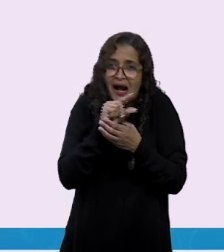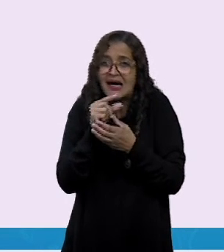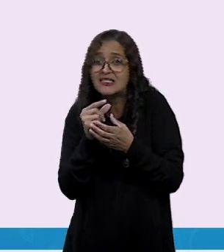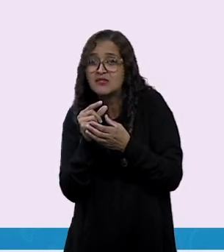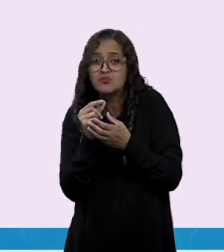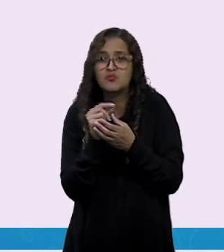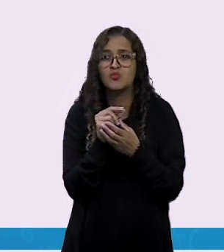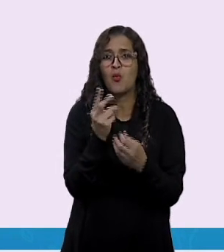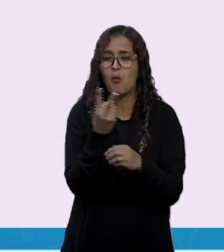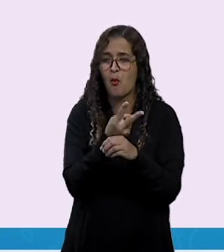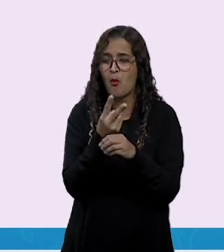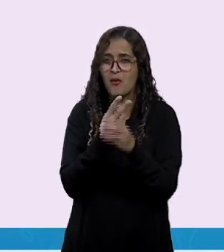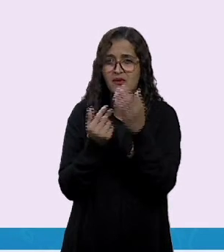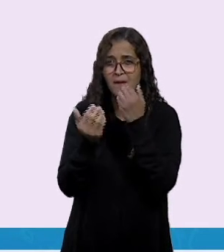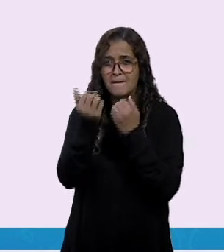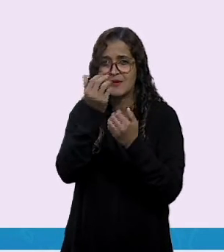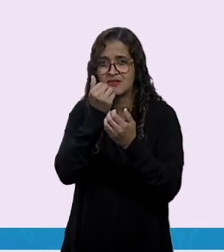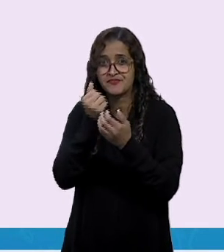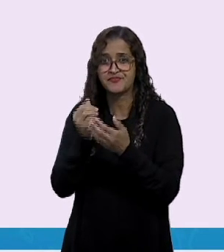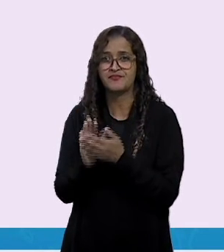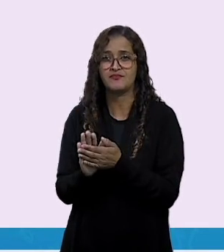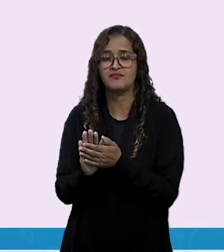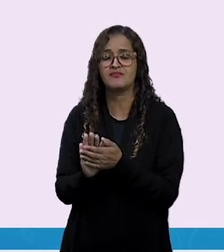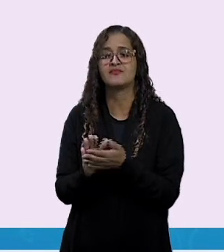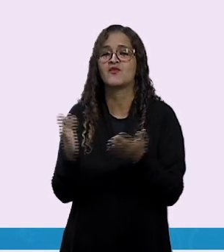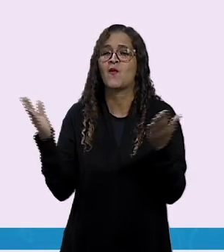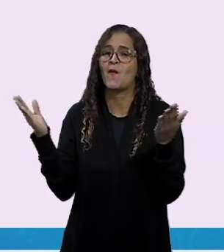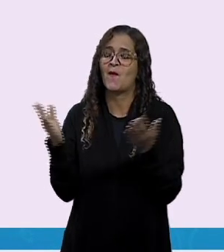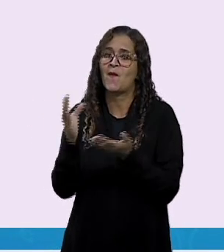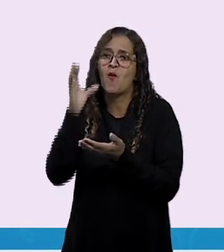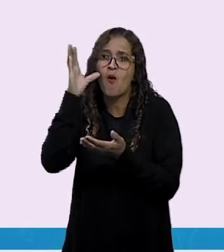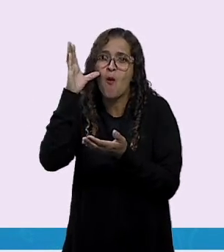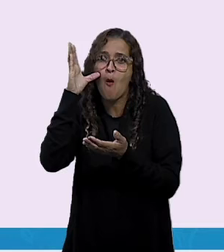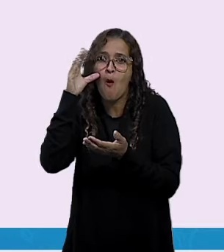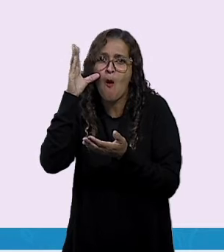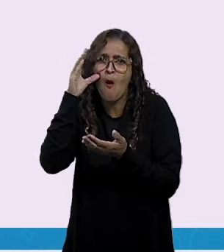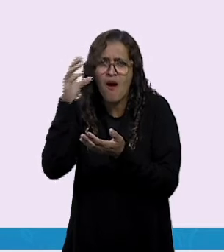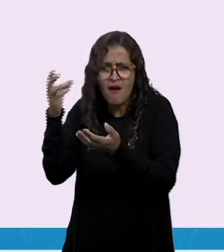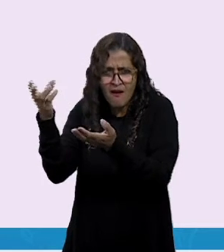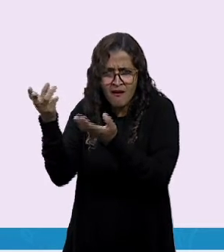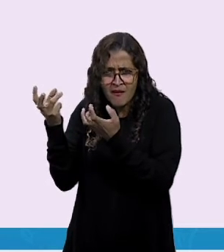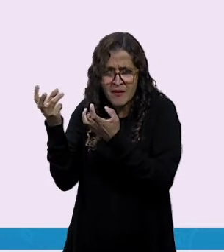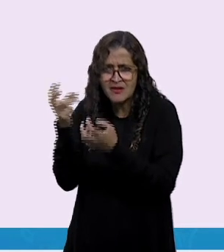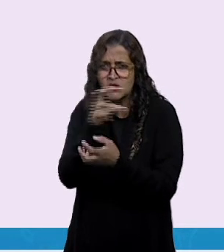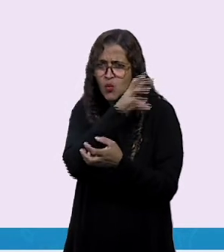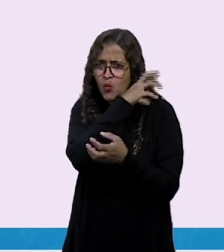Uma curiosidade que eu trouxe para vocês, muito legal. Você já viu esse animal aqui?